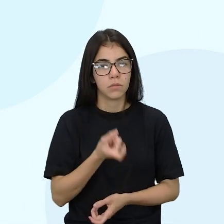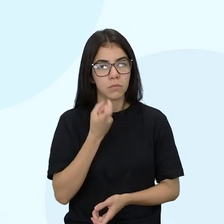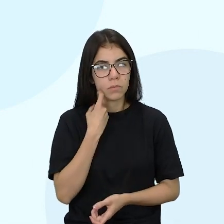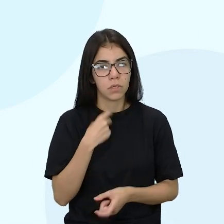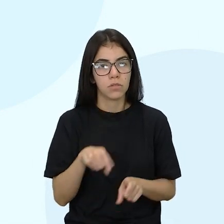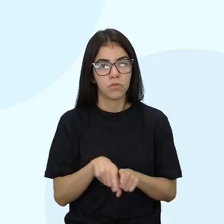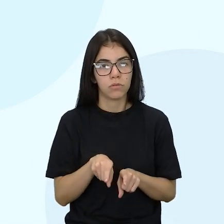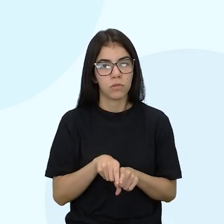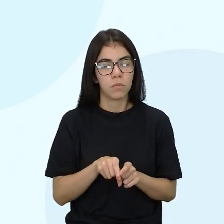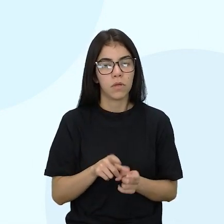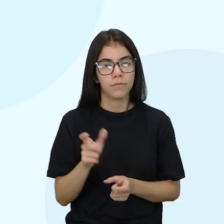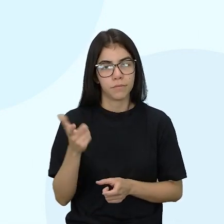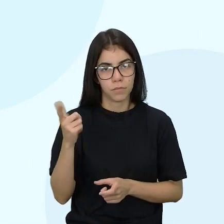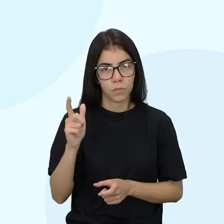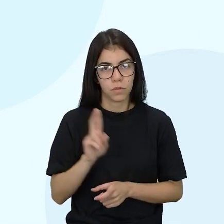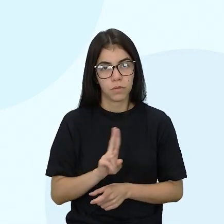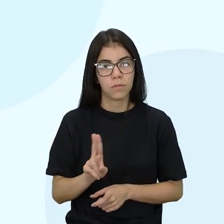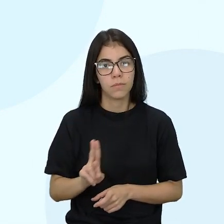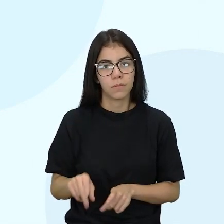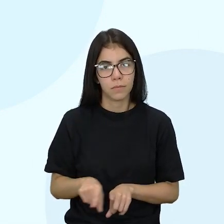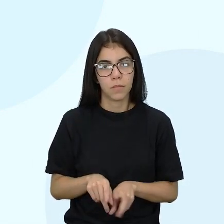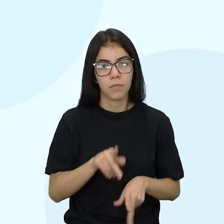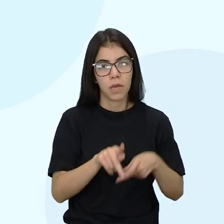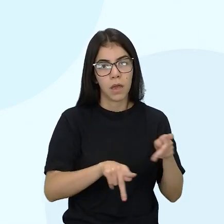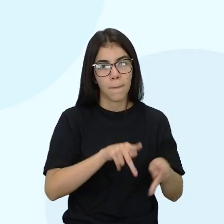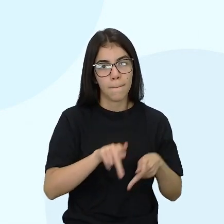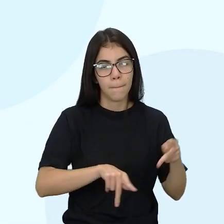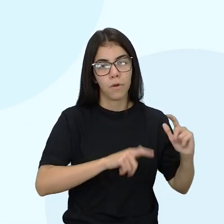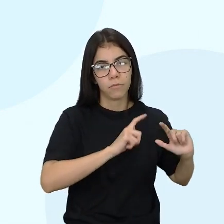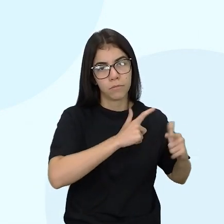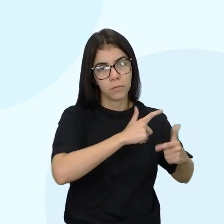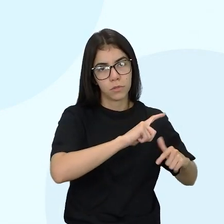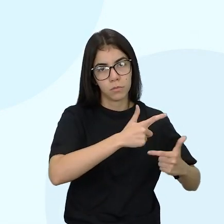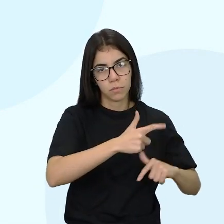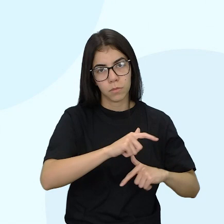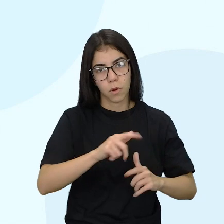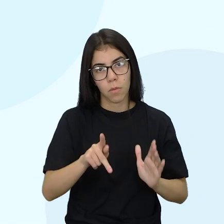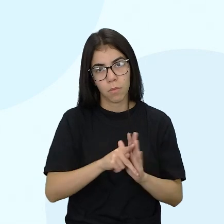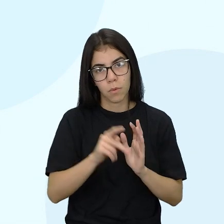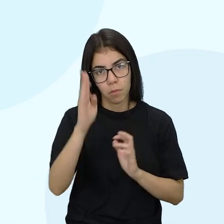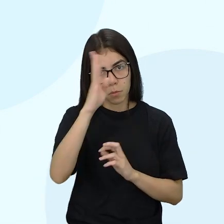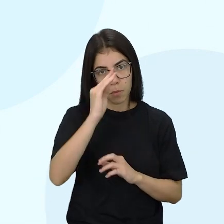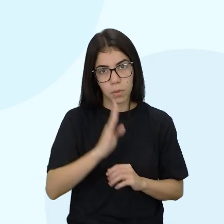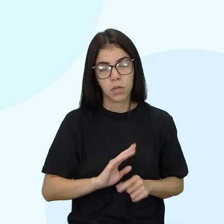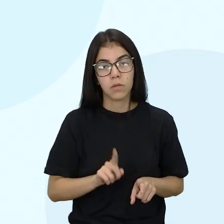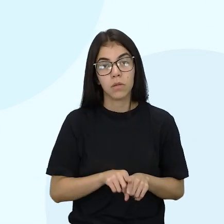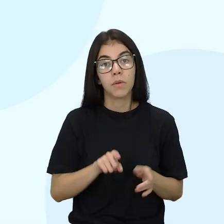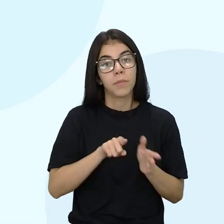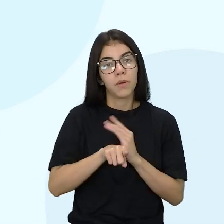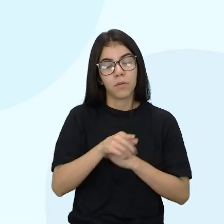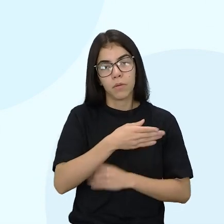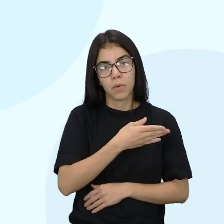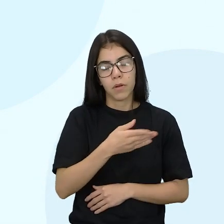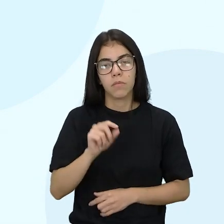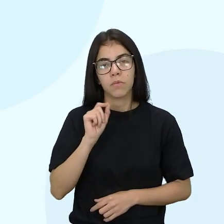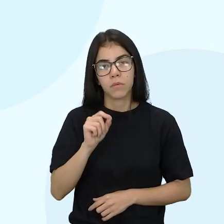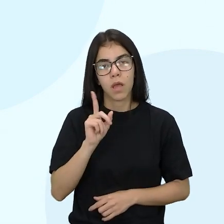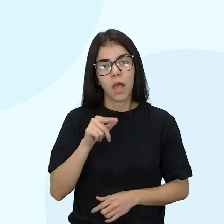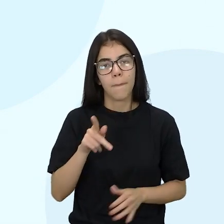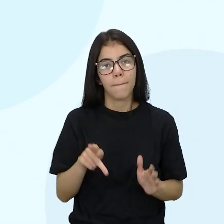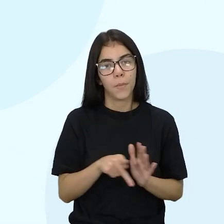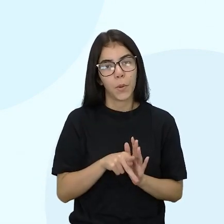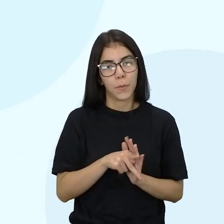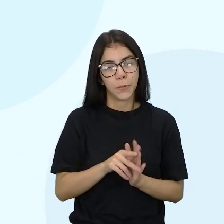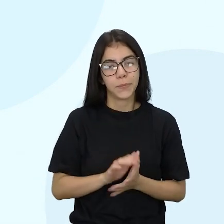e os seringueiros. Então são todos povos tradicionais brasileiros, certo? E nós vamos fazer uma pergunta aqui de um